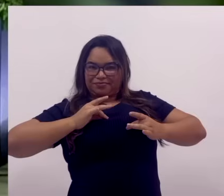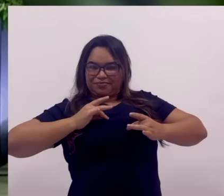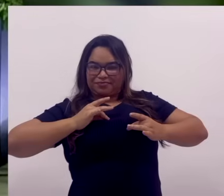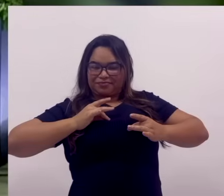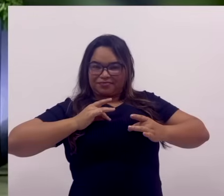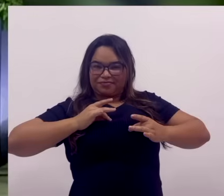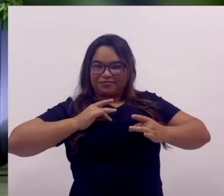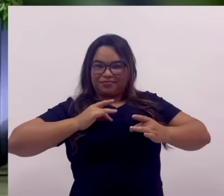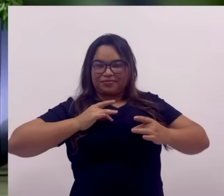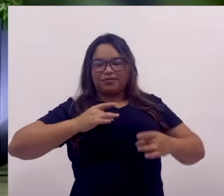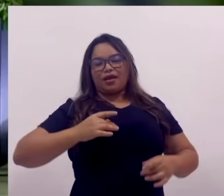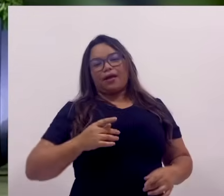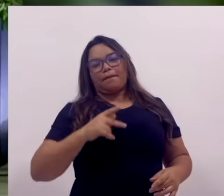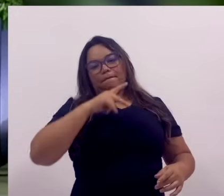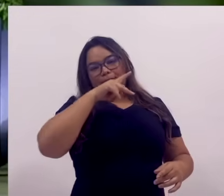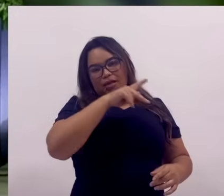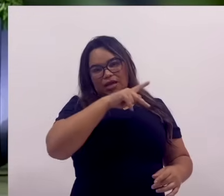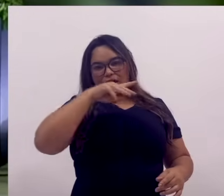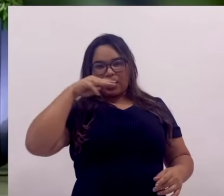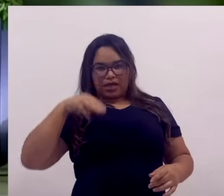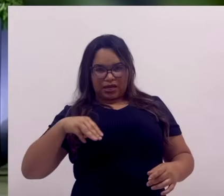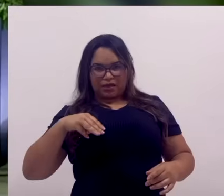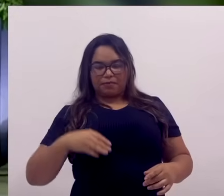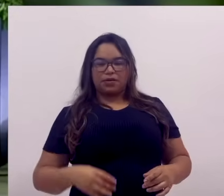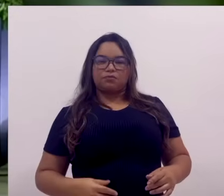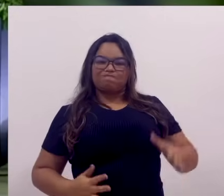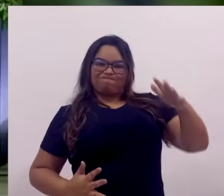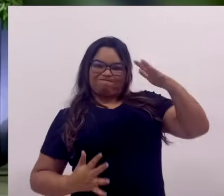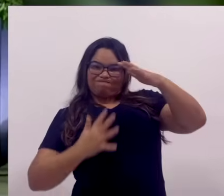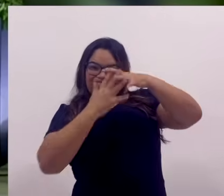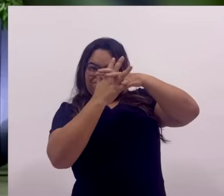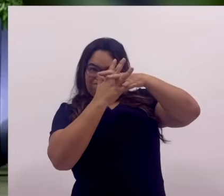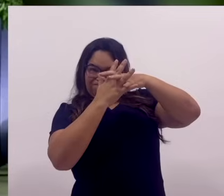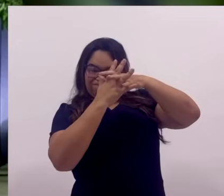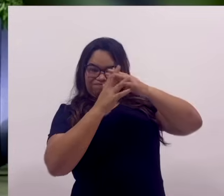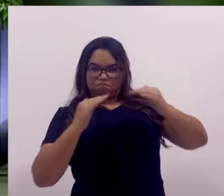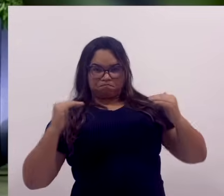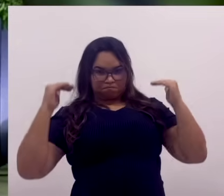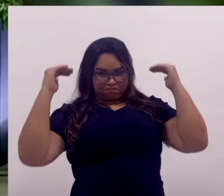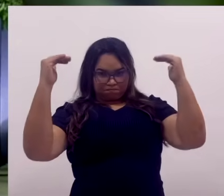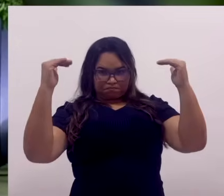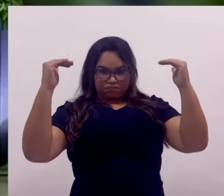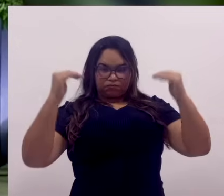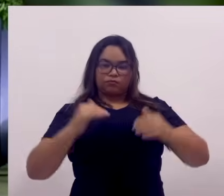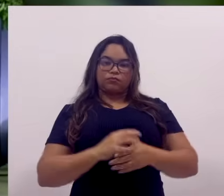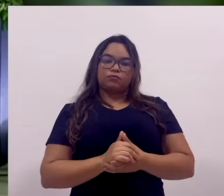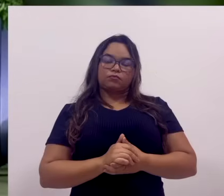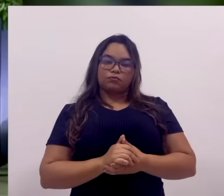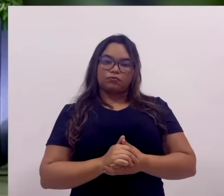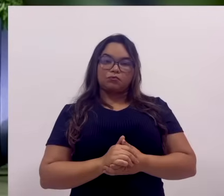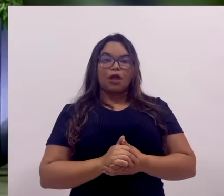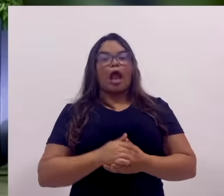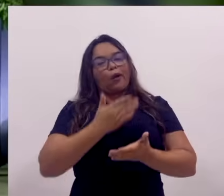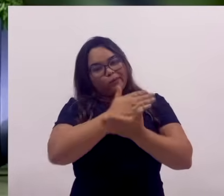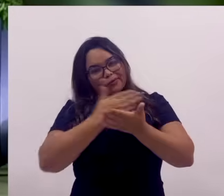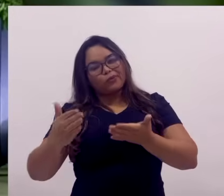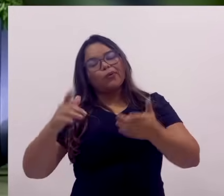foi que aconteceu aqui a Pérgamo? Bem, foi aqui que chegou o comprometimento, a